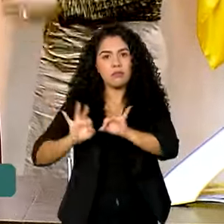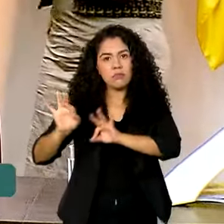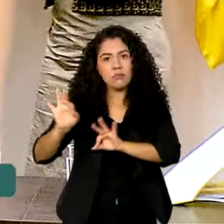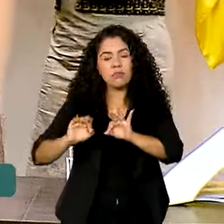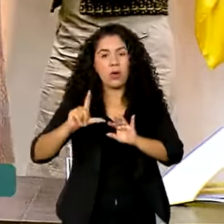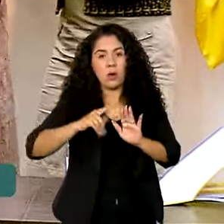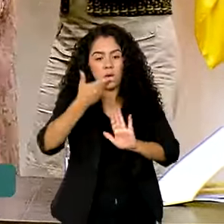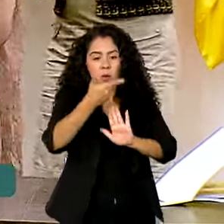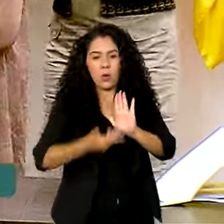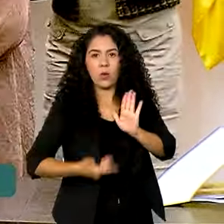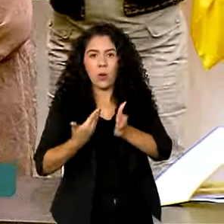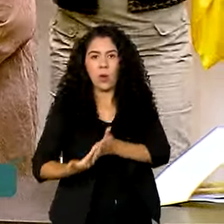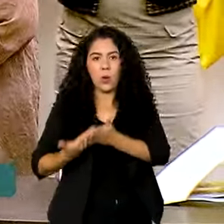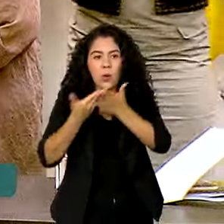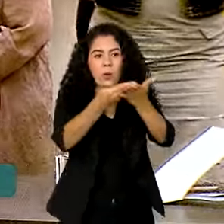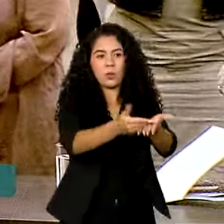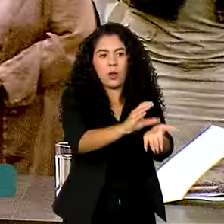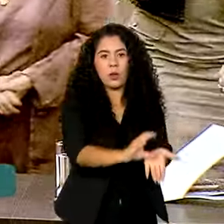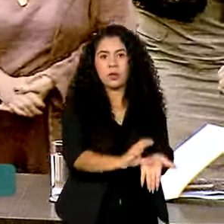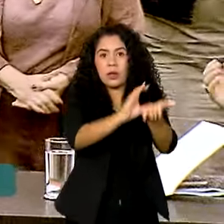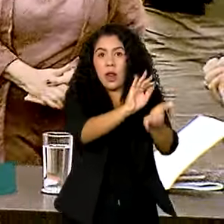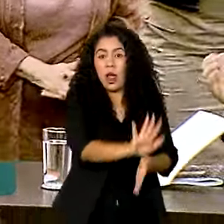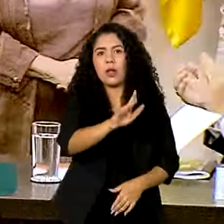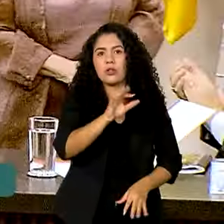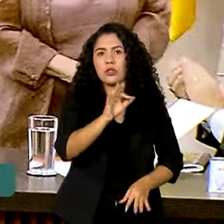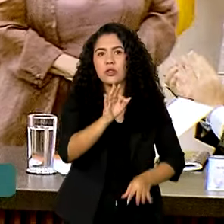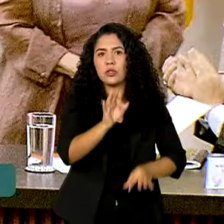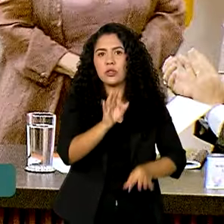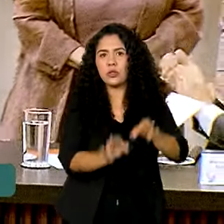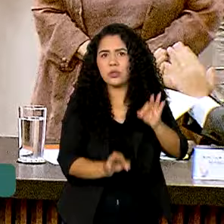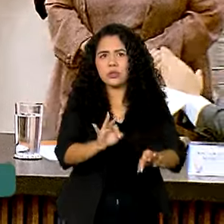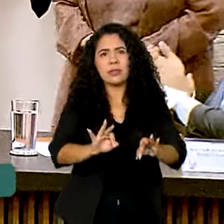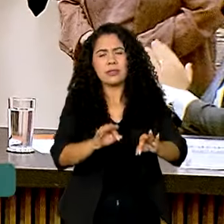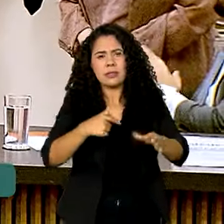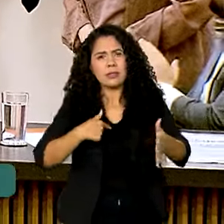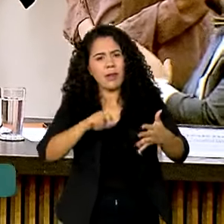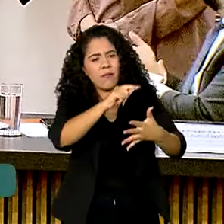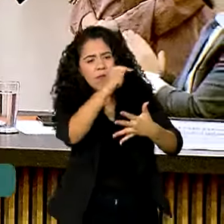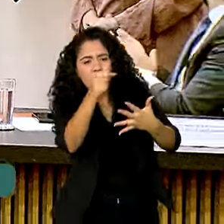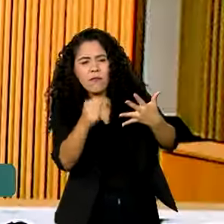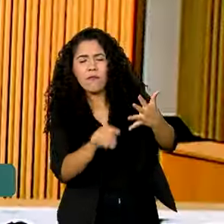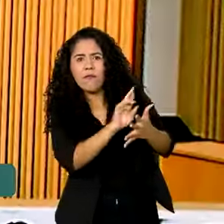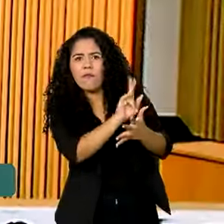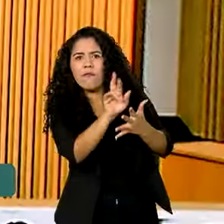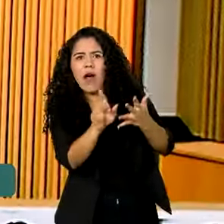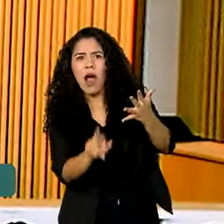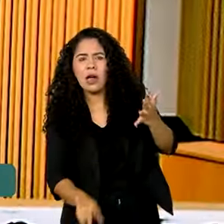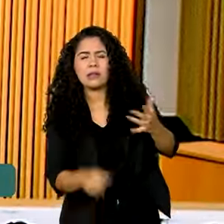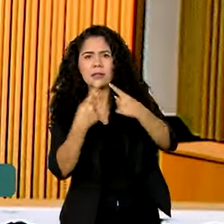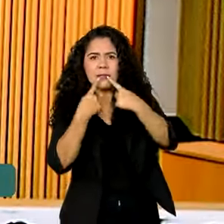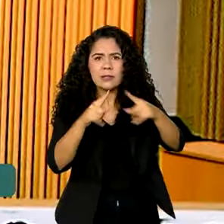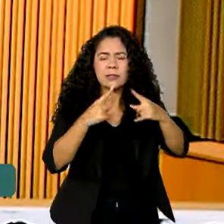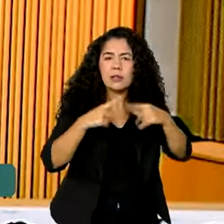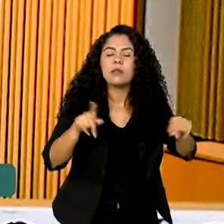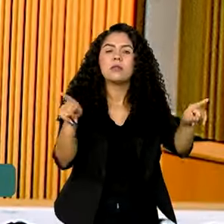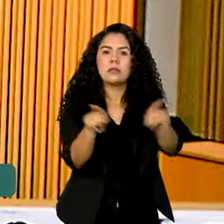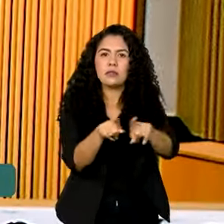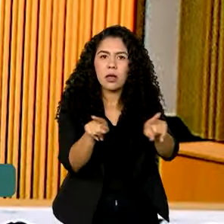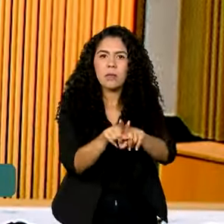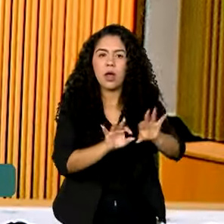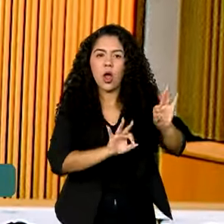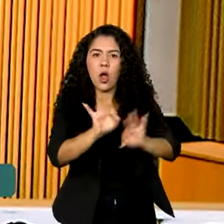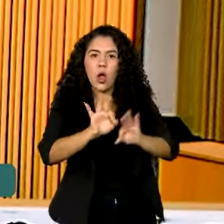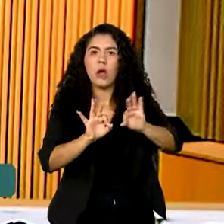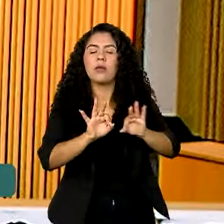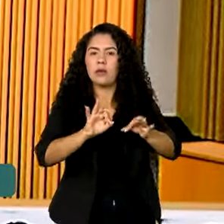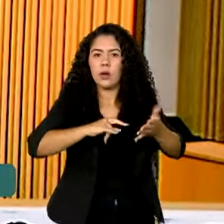Conselho Nacional de Justiça várias reivindicações, entre elas o pedido oficial de correção das certidões